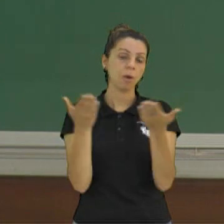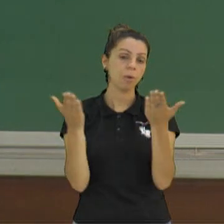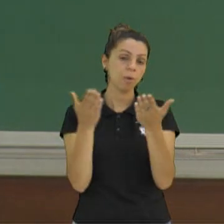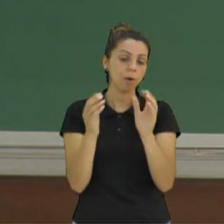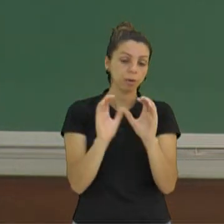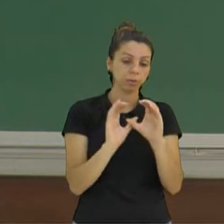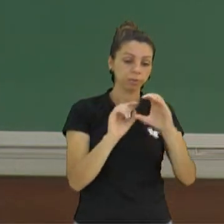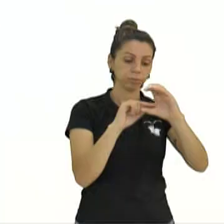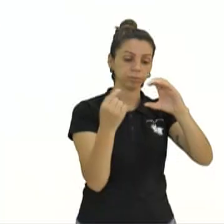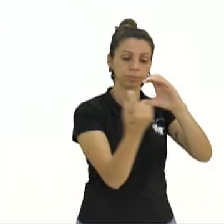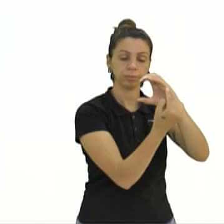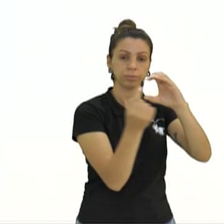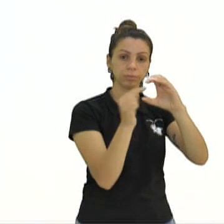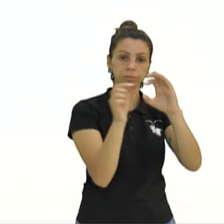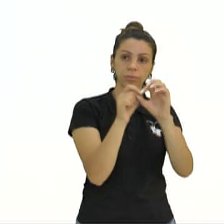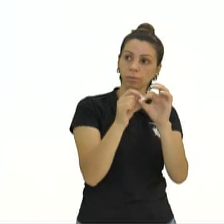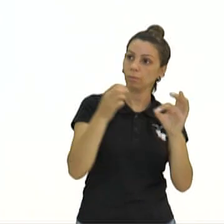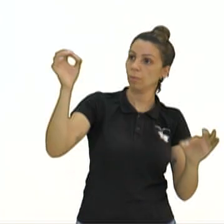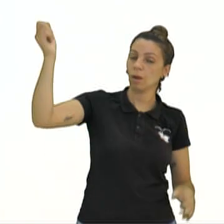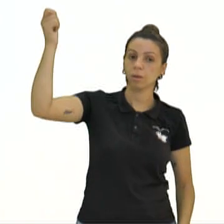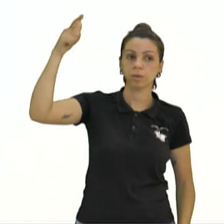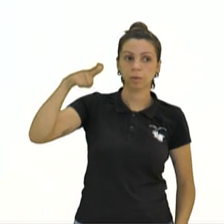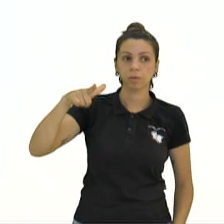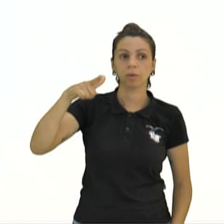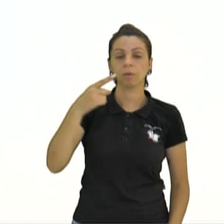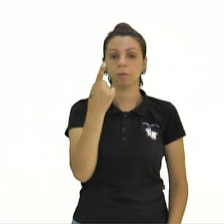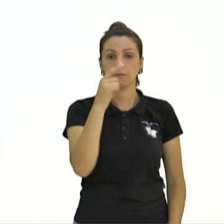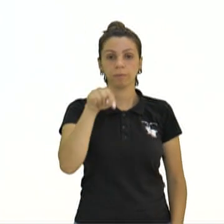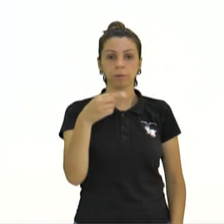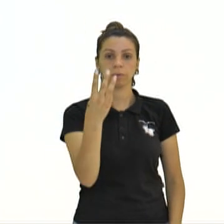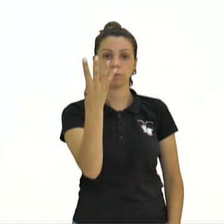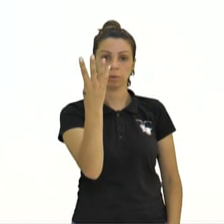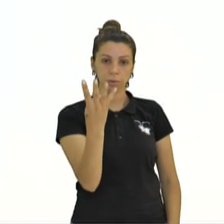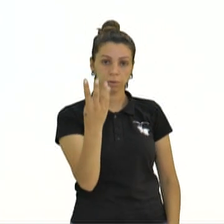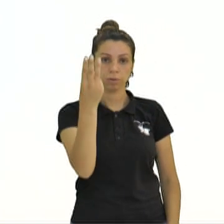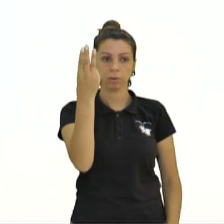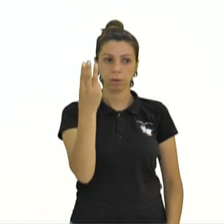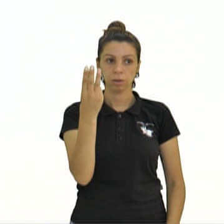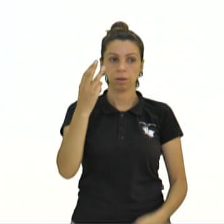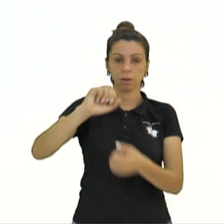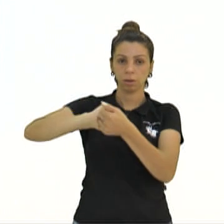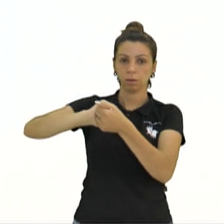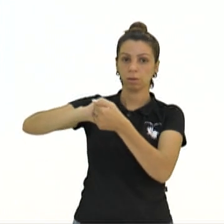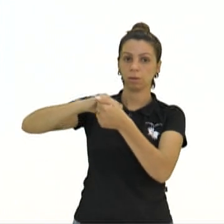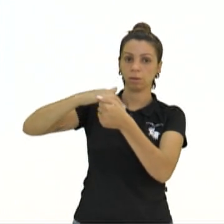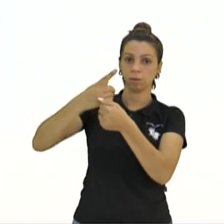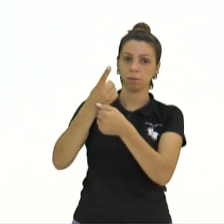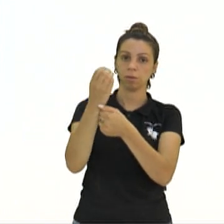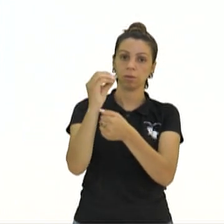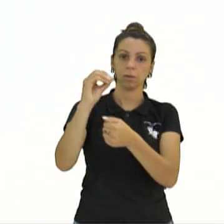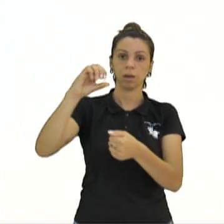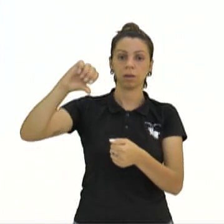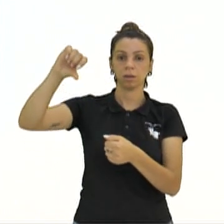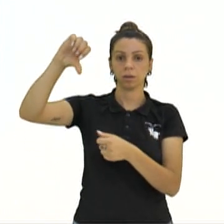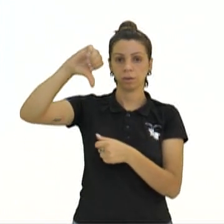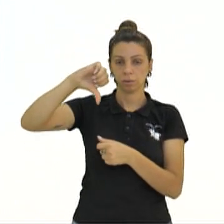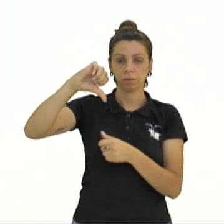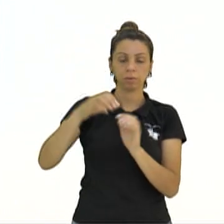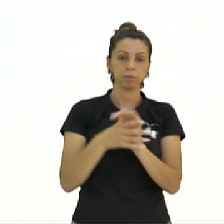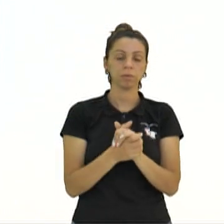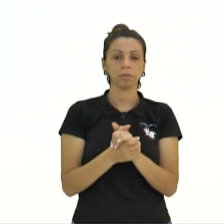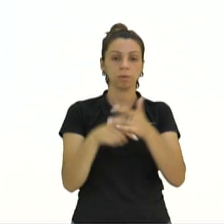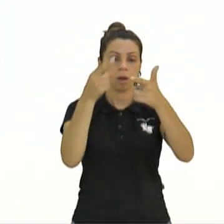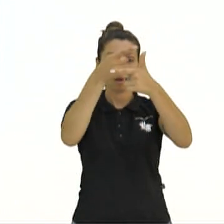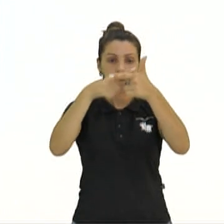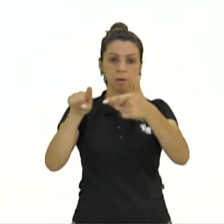quê? 1,43 vezes 10 à nona quilômetros. Certo? Então, como é que eu fiz? Dividir por 10, dividir por 10, dividir por 10, dividir por 10.